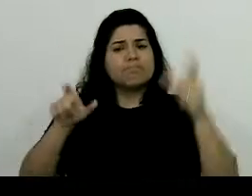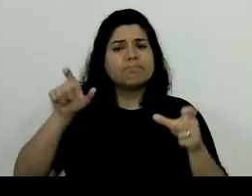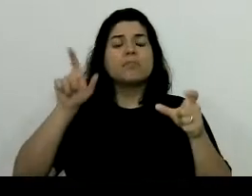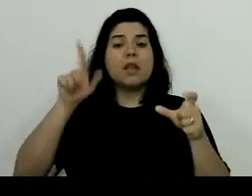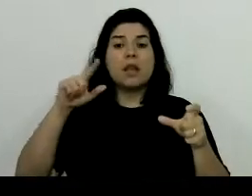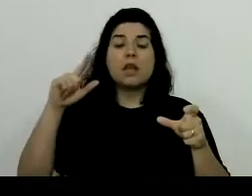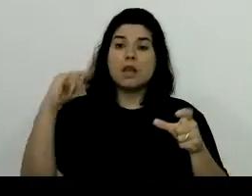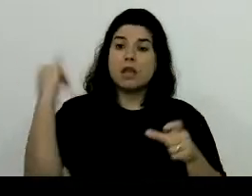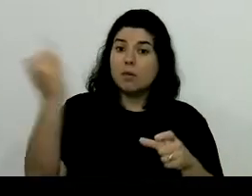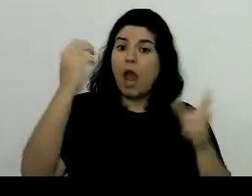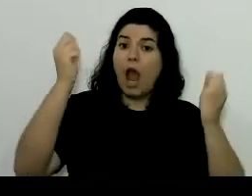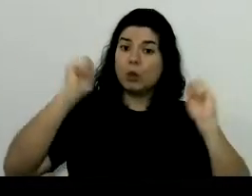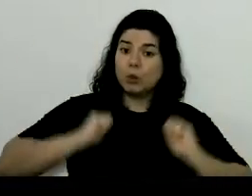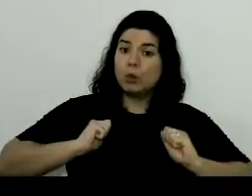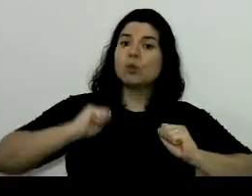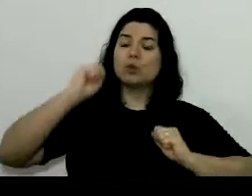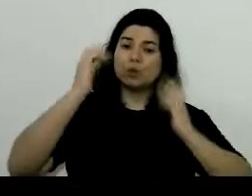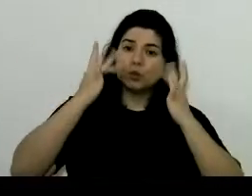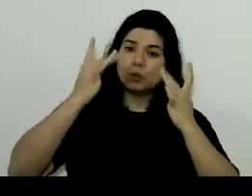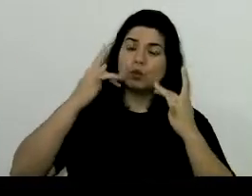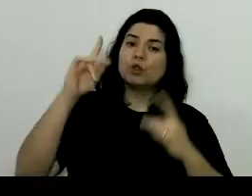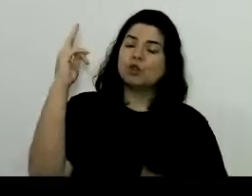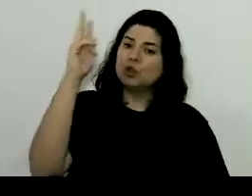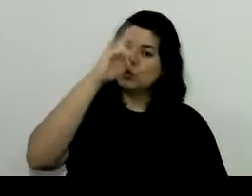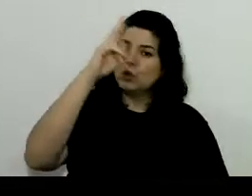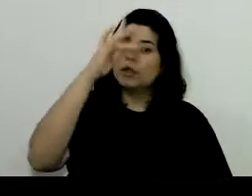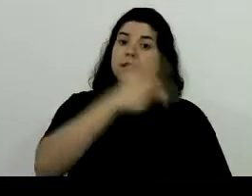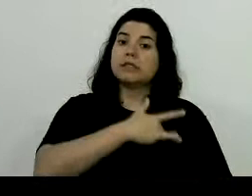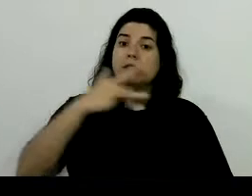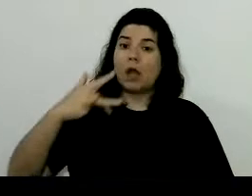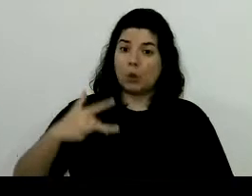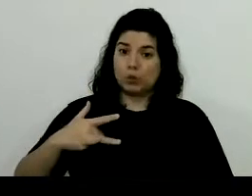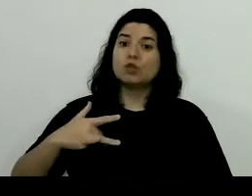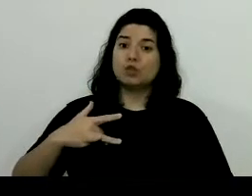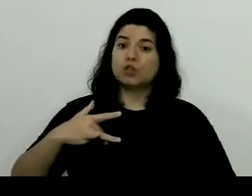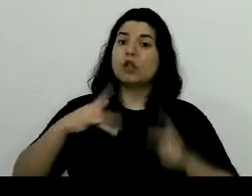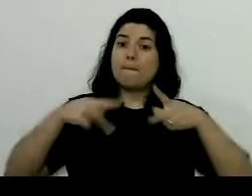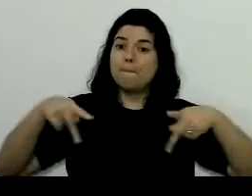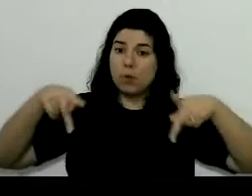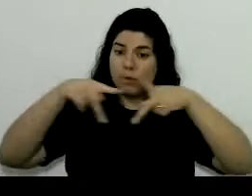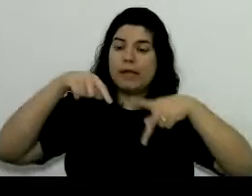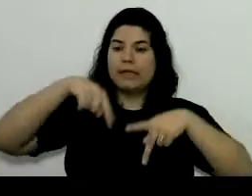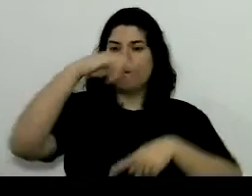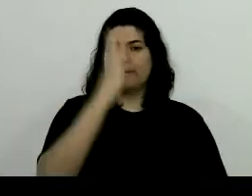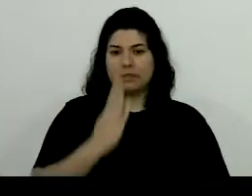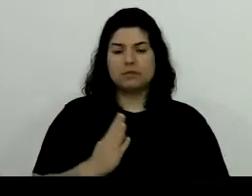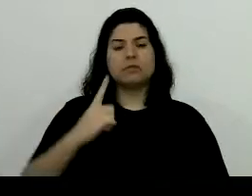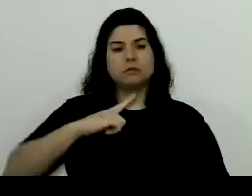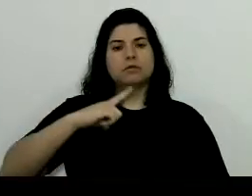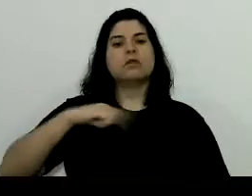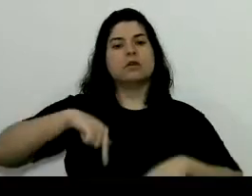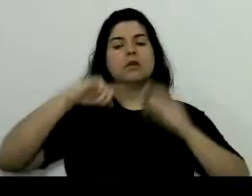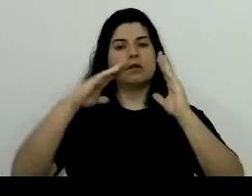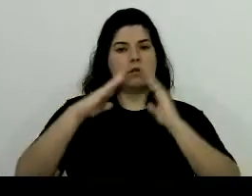atores, né, no cenário da história da saúde pública no Brasil. Então, a Fiocruz e a Casa de Oswaldo Cruz têm esse recorte